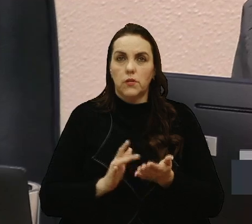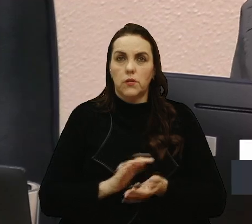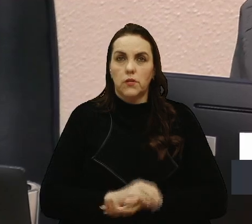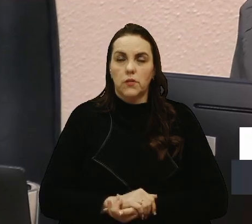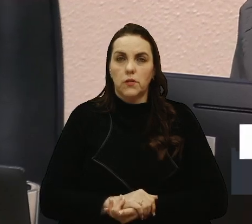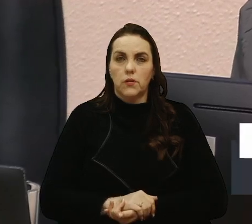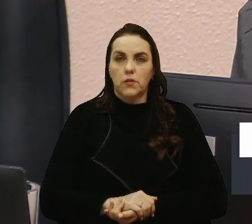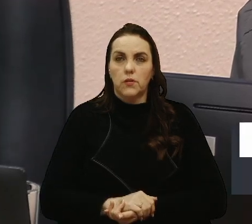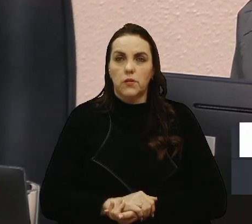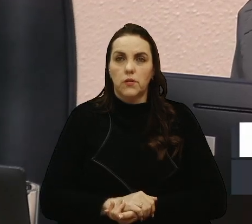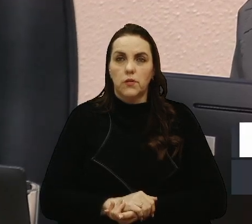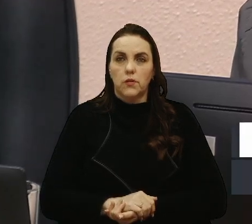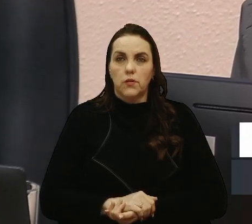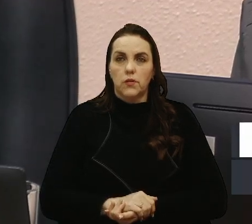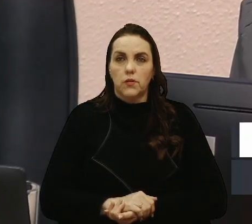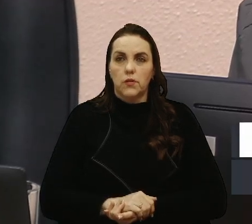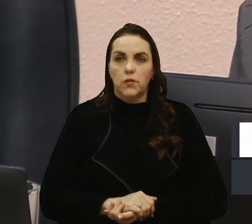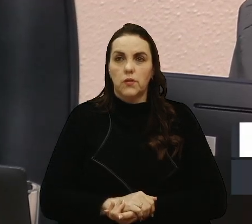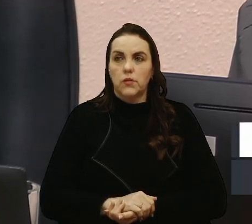eletrônico.